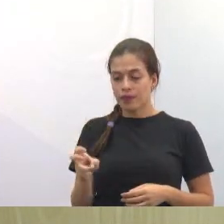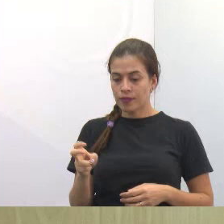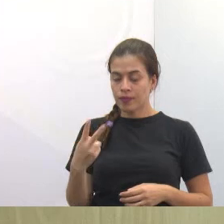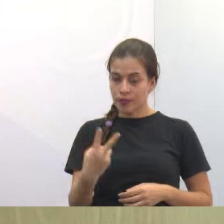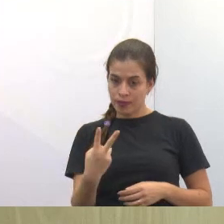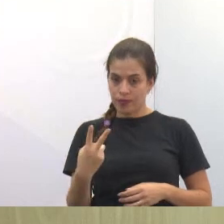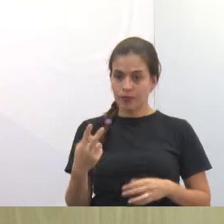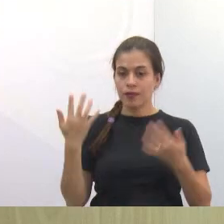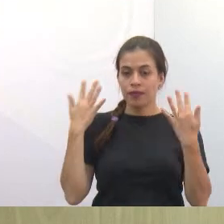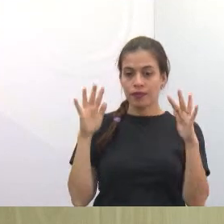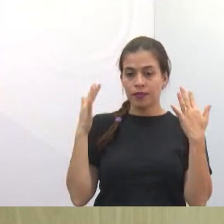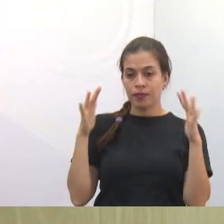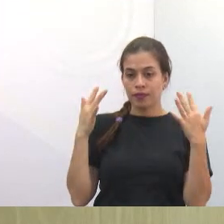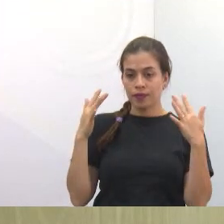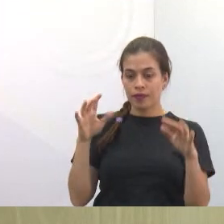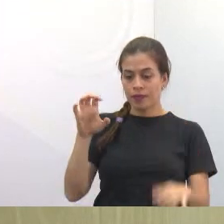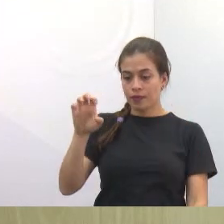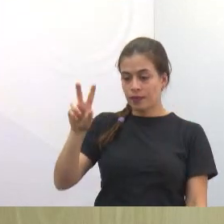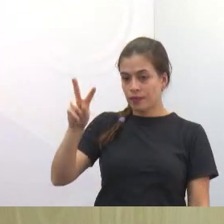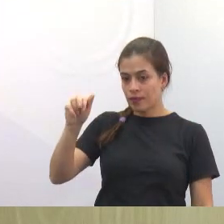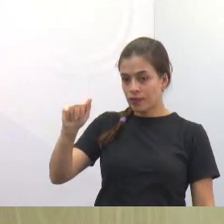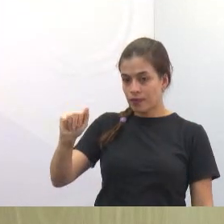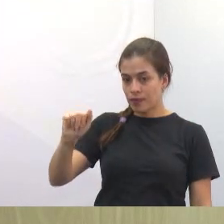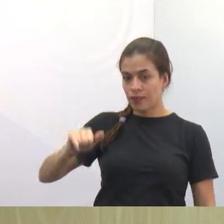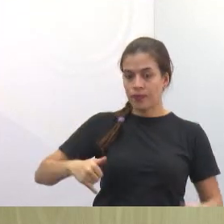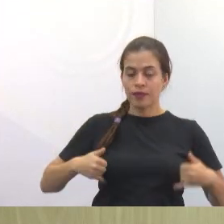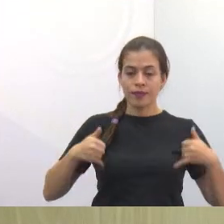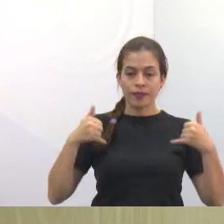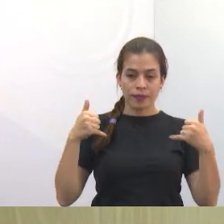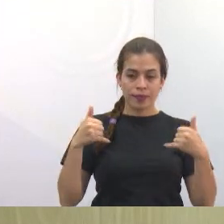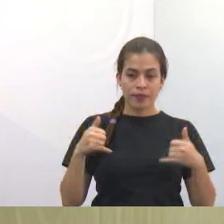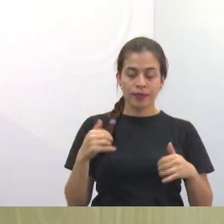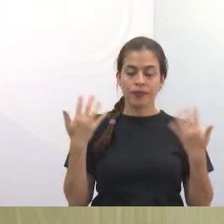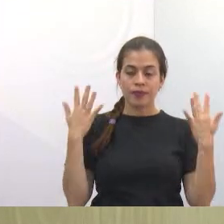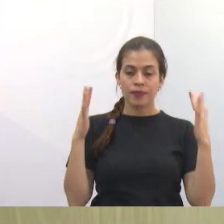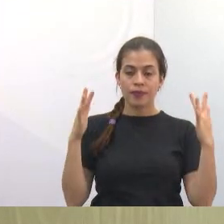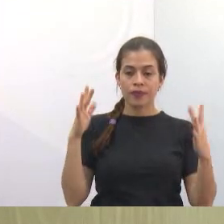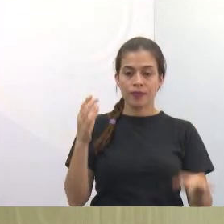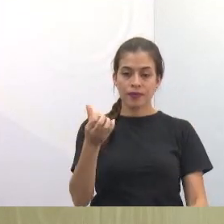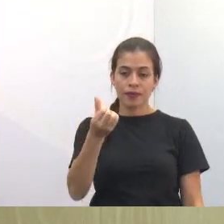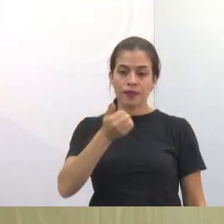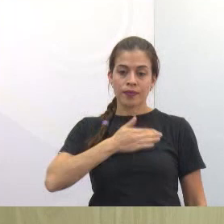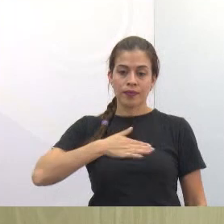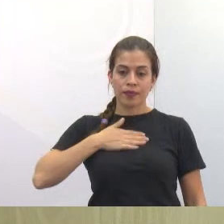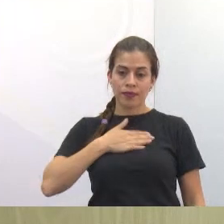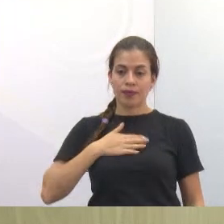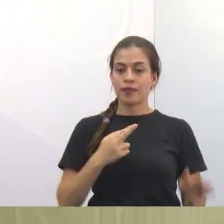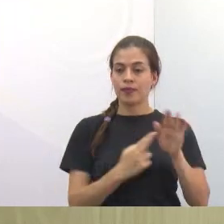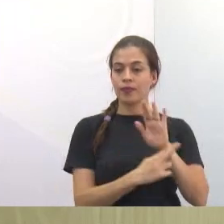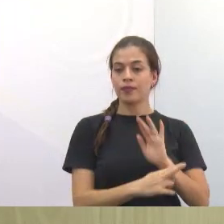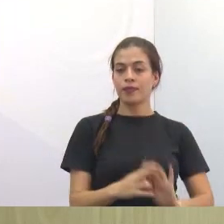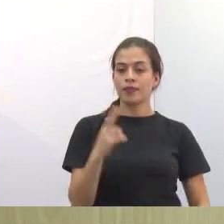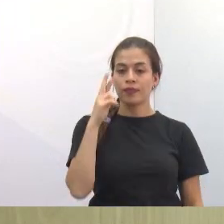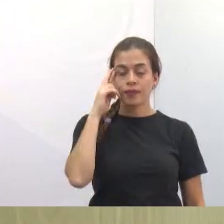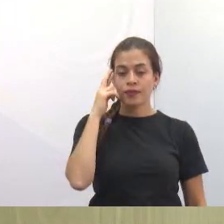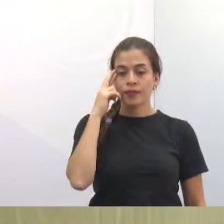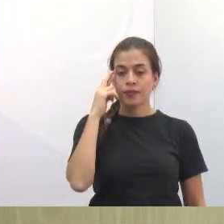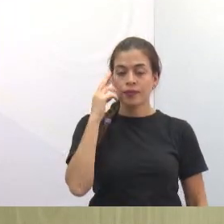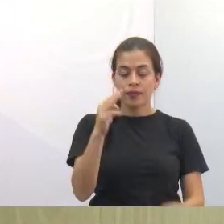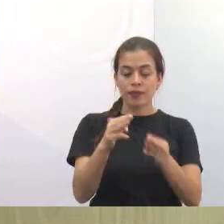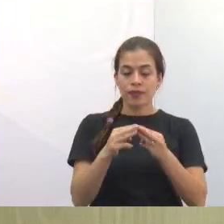menção de mérito à senhora Eva Cis da Costa pelo transcurso seu aniversário comemorado em 6 de agosto, autoria Roninha.